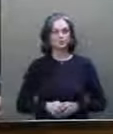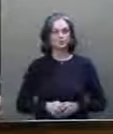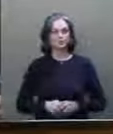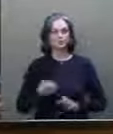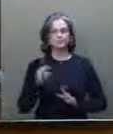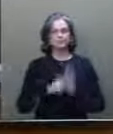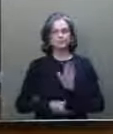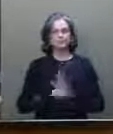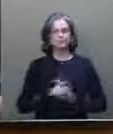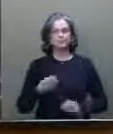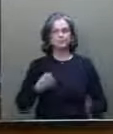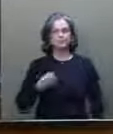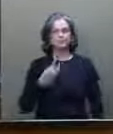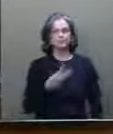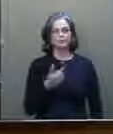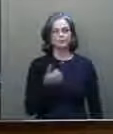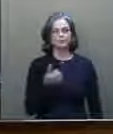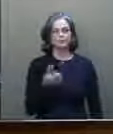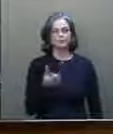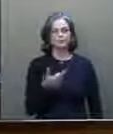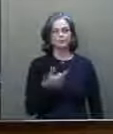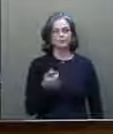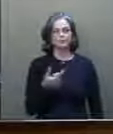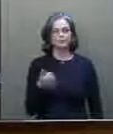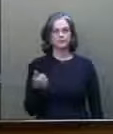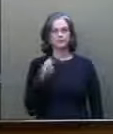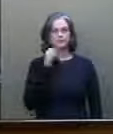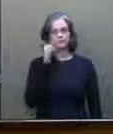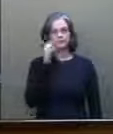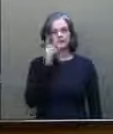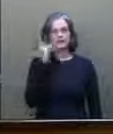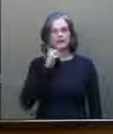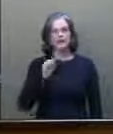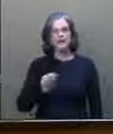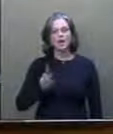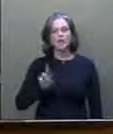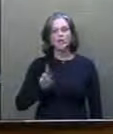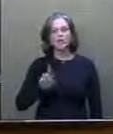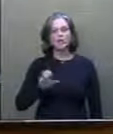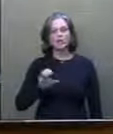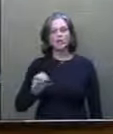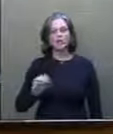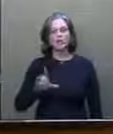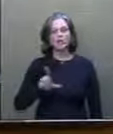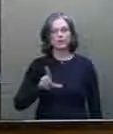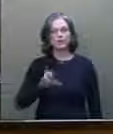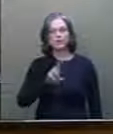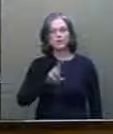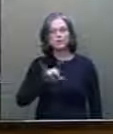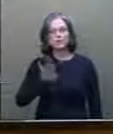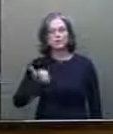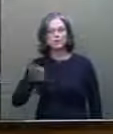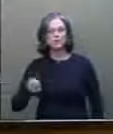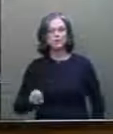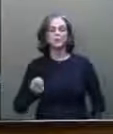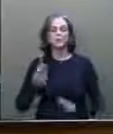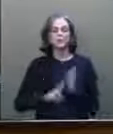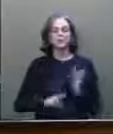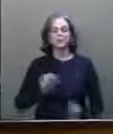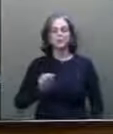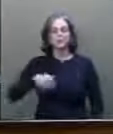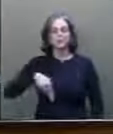Projeto de Lei nº 316, de 2021, do deputado Áureo Ribeiro, tendo como relator o senador Ângelo